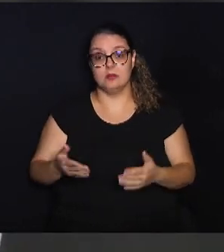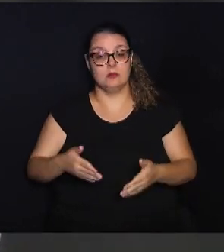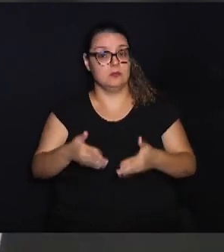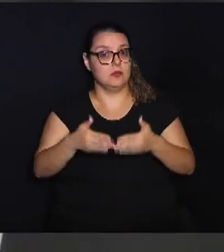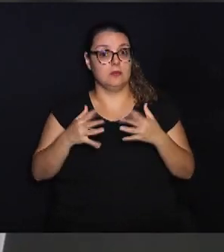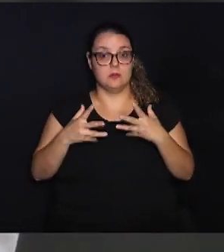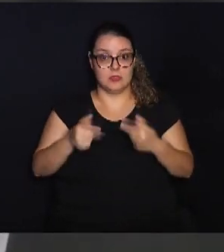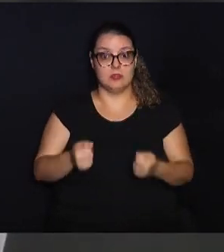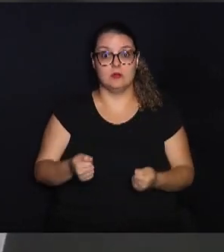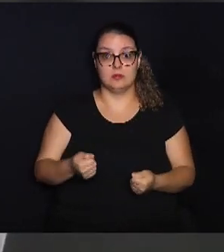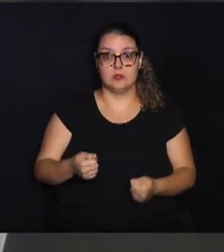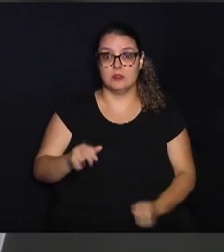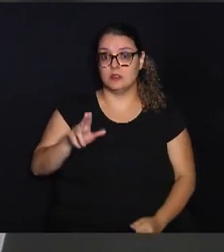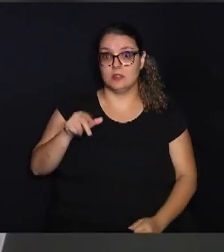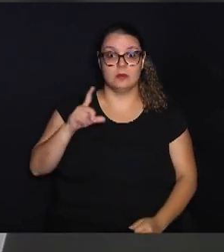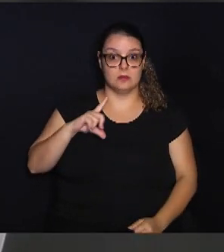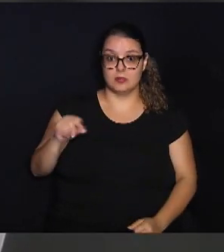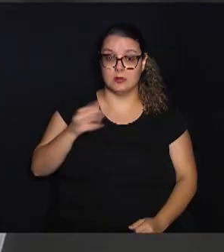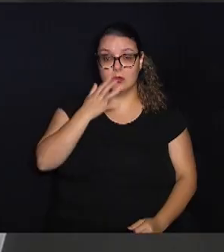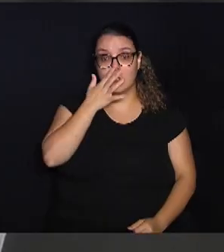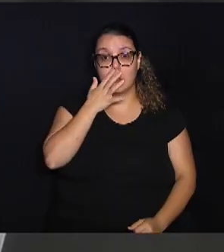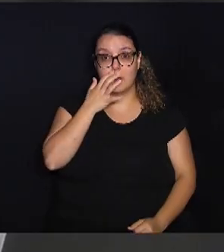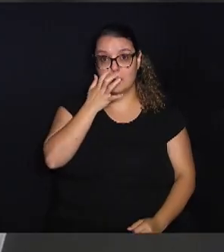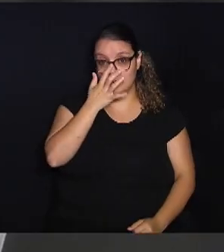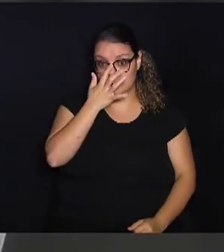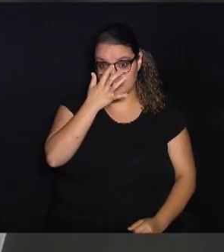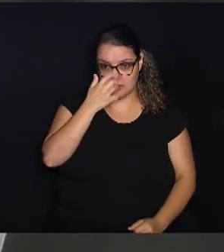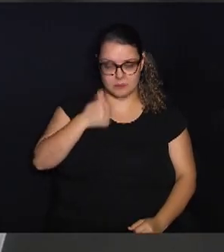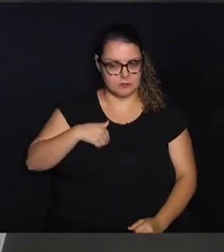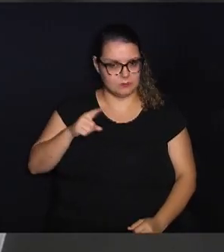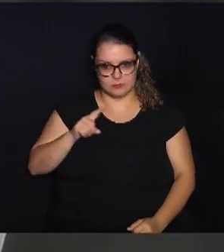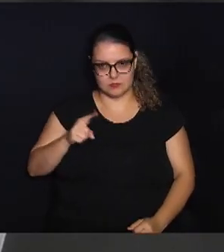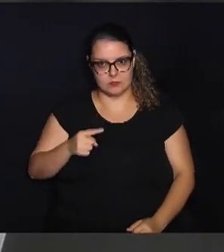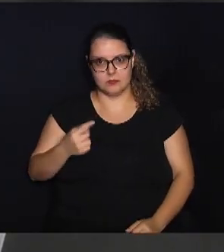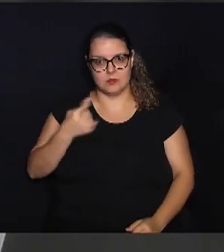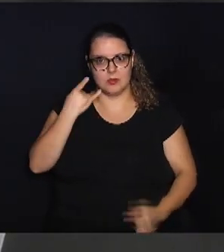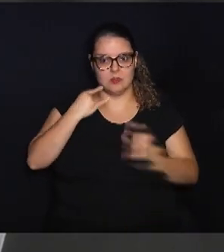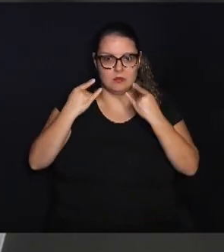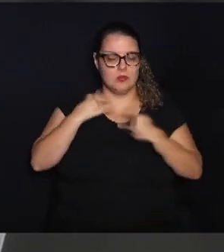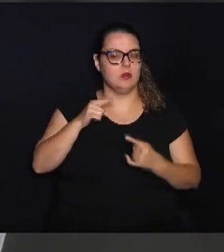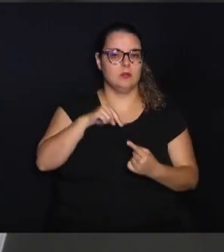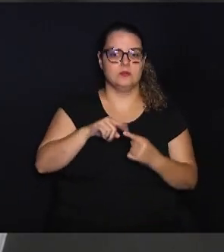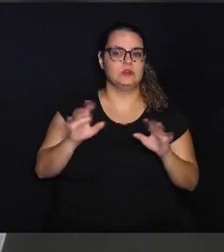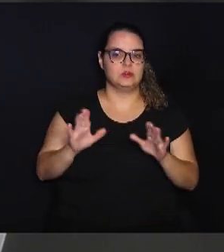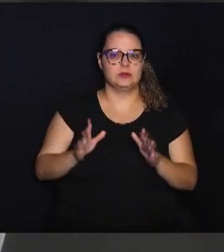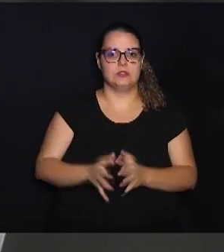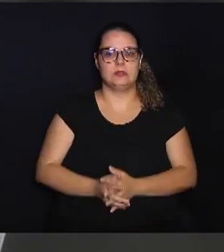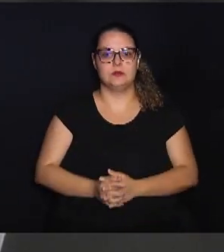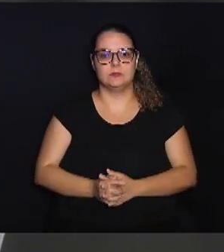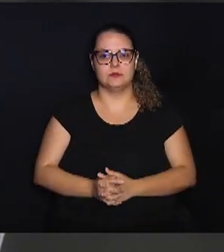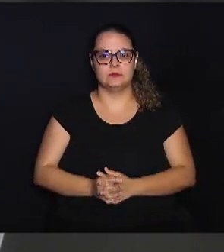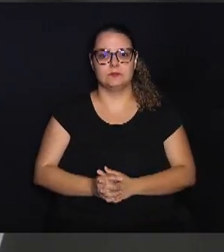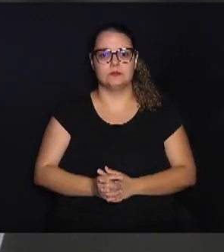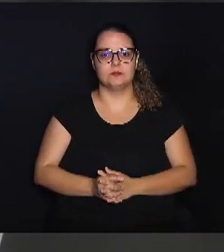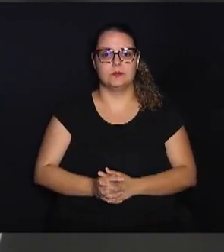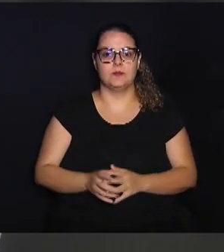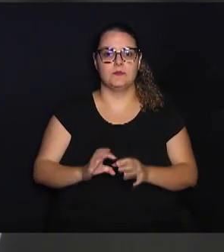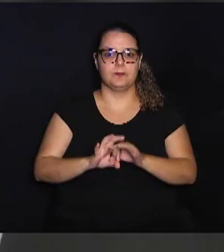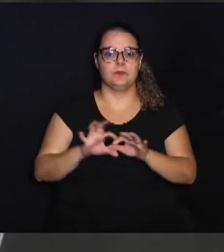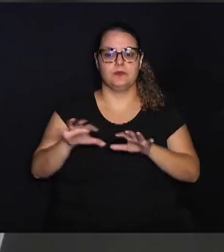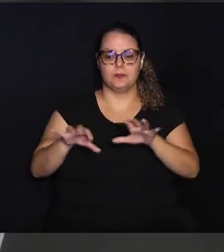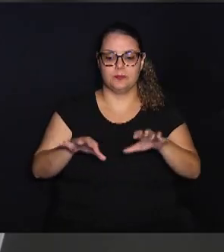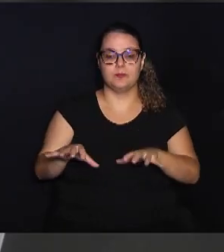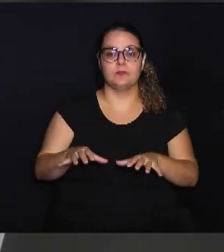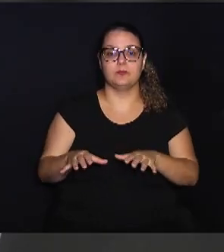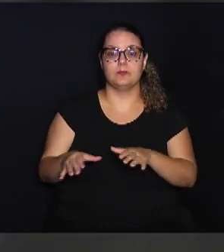mundo. Você nunca mais sai daqui. Mas esse não foi o meu intuito, né? Meu intuito foi deixar o mapa, o caminho